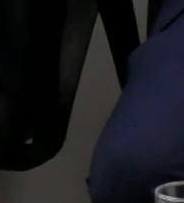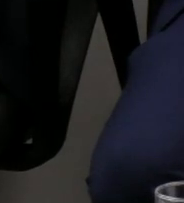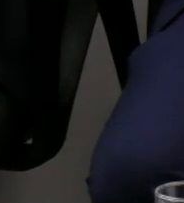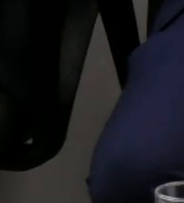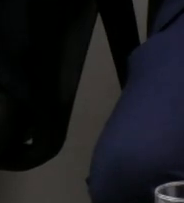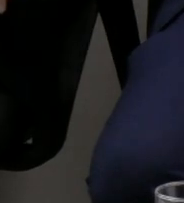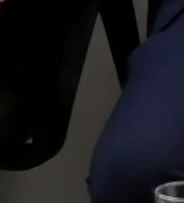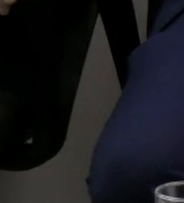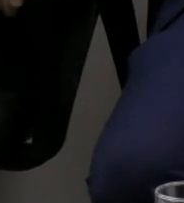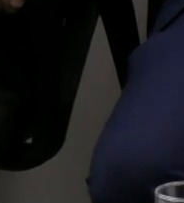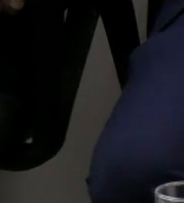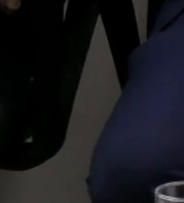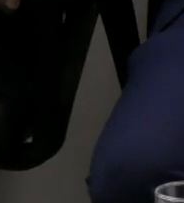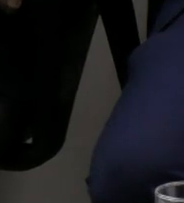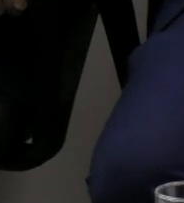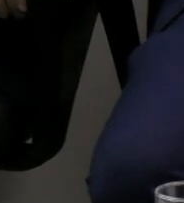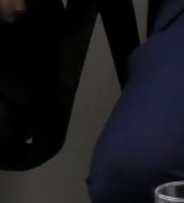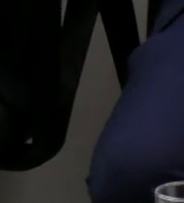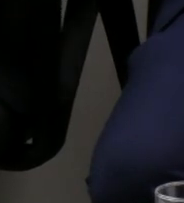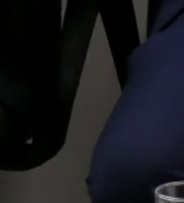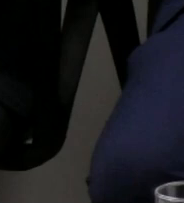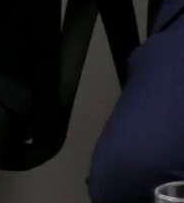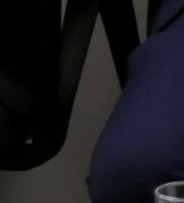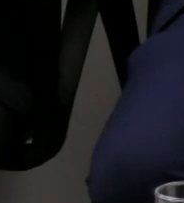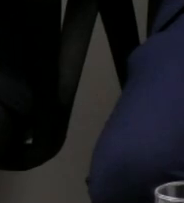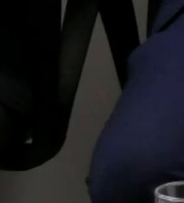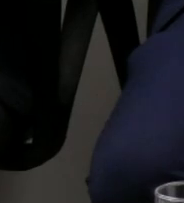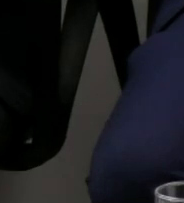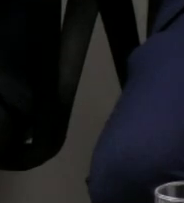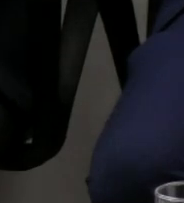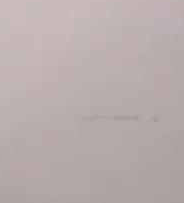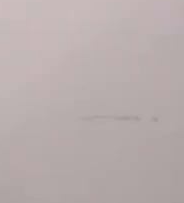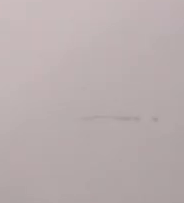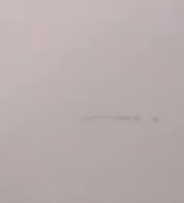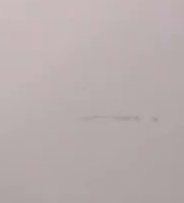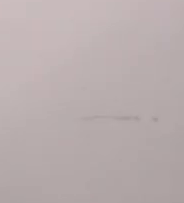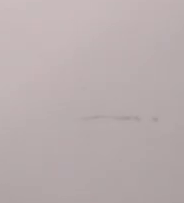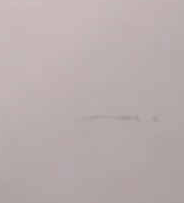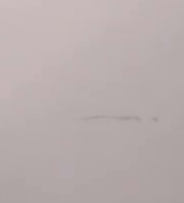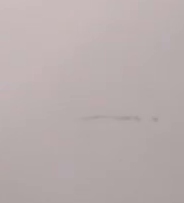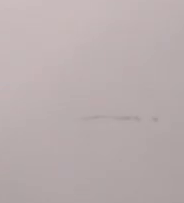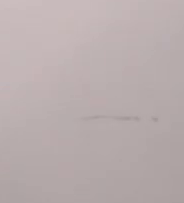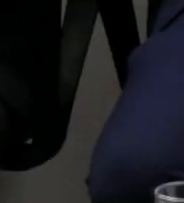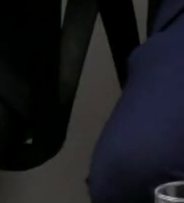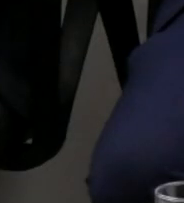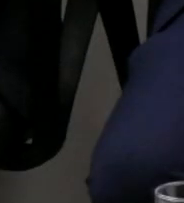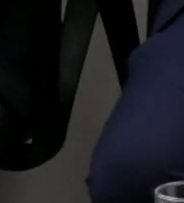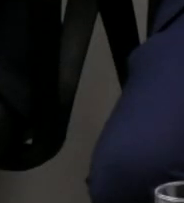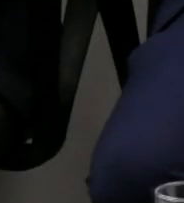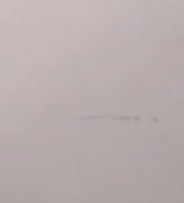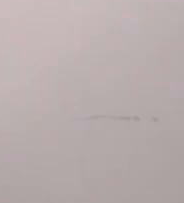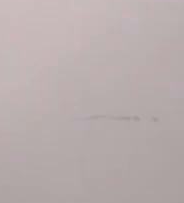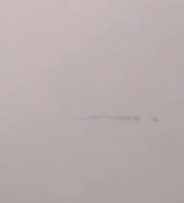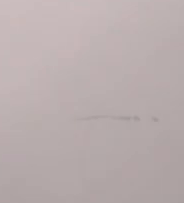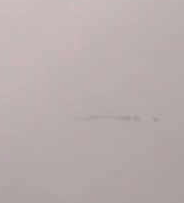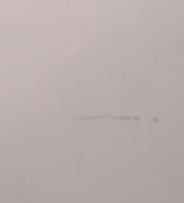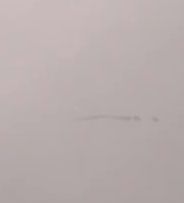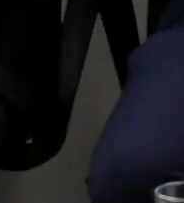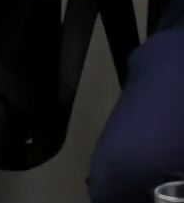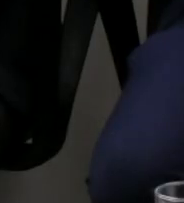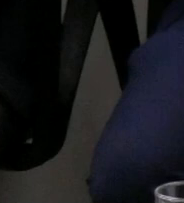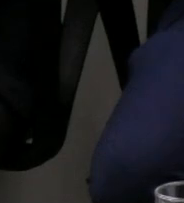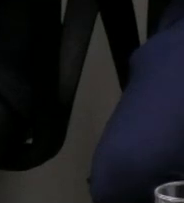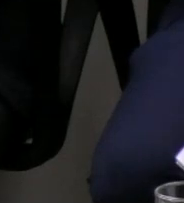Niteroi não existe com com óleo Preto ó óo petróle Óleo óleo